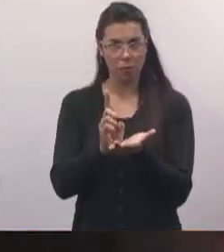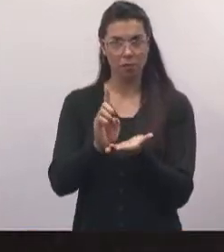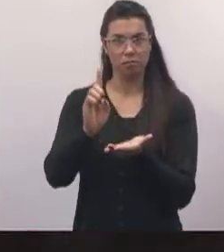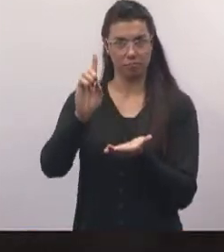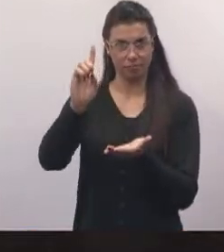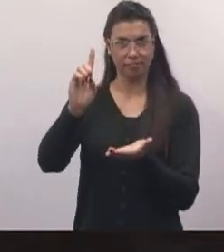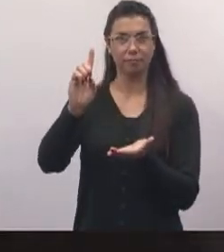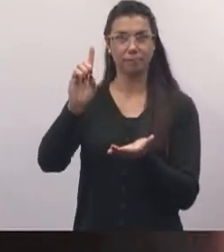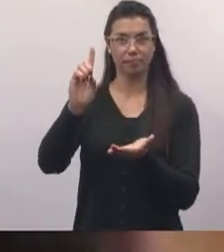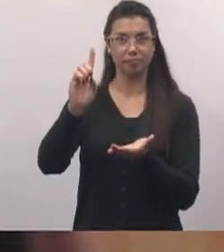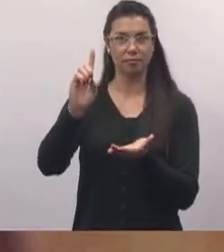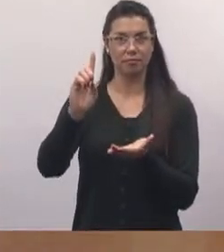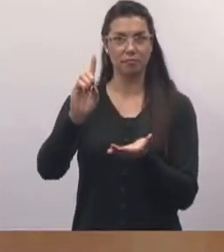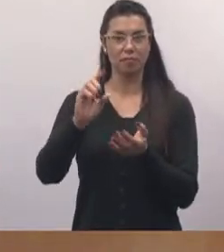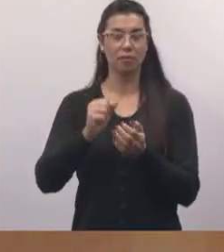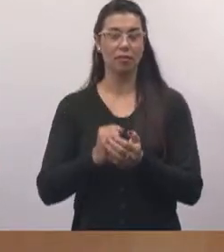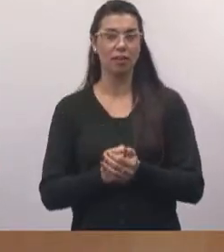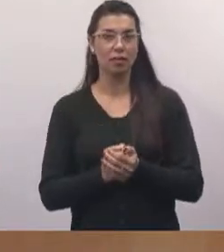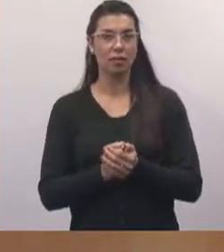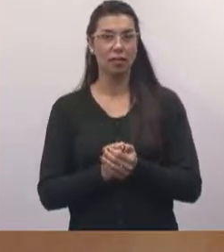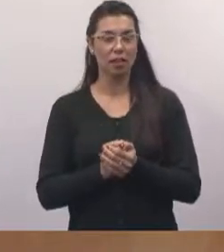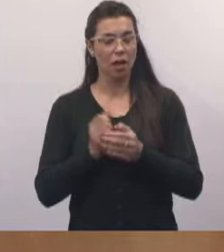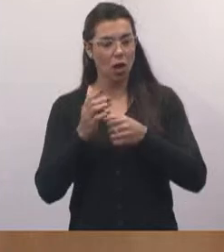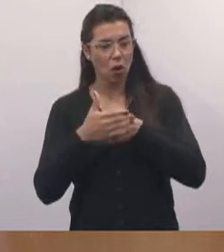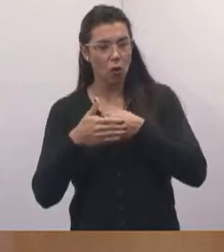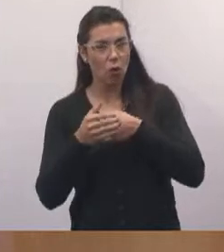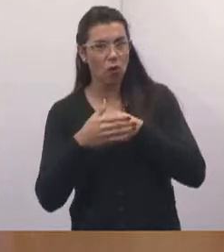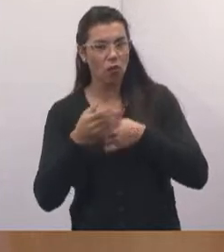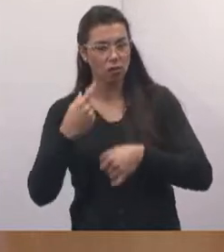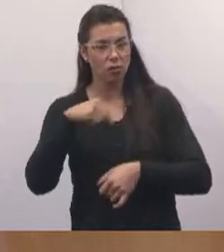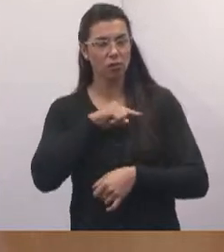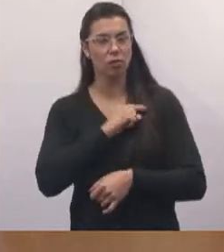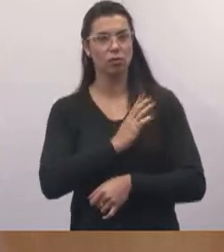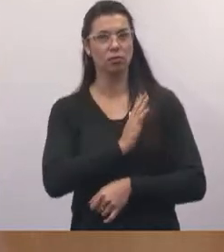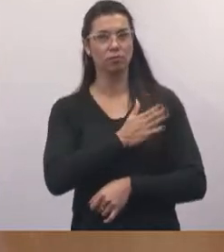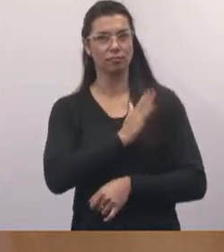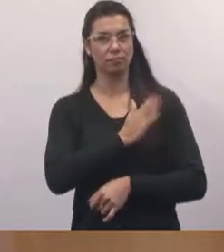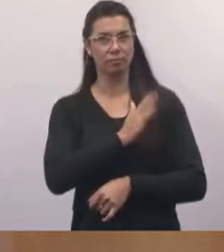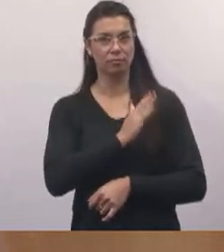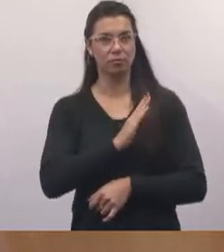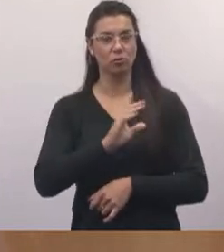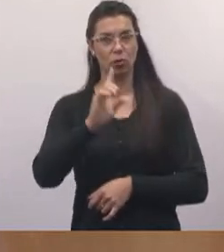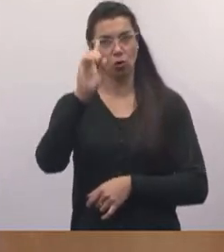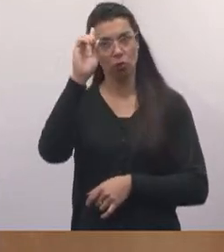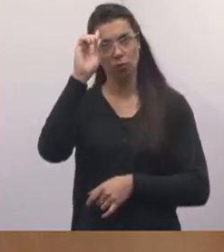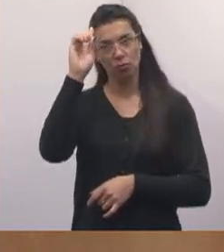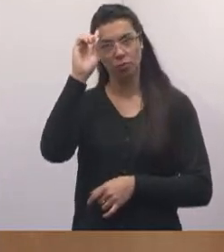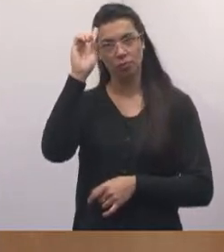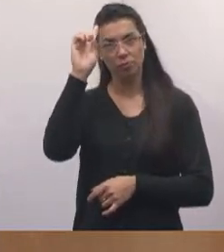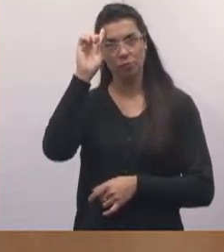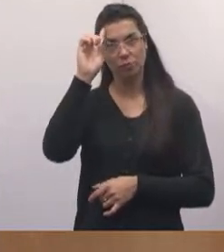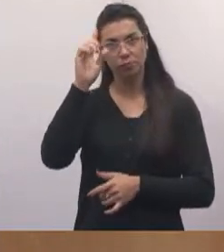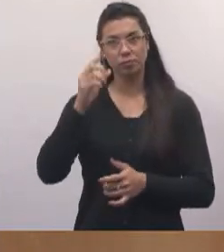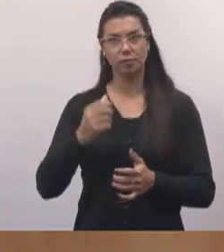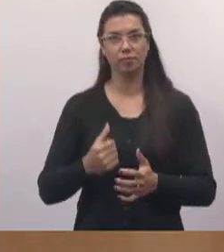Deus, para confortar os nossos corações a cada dia.